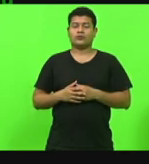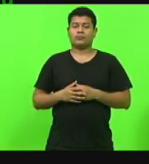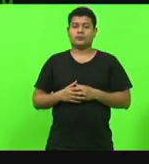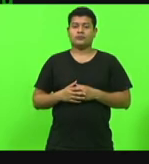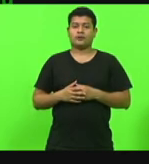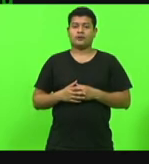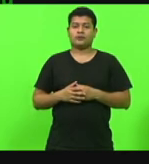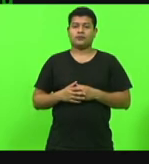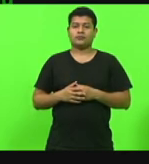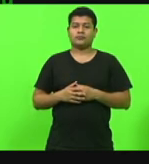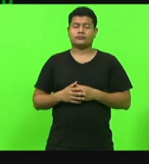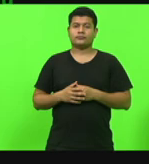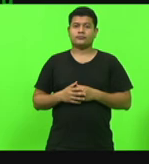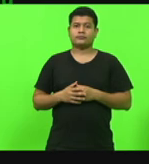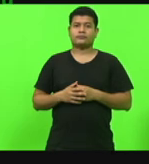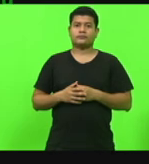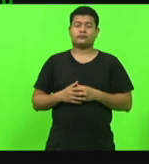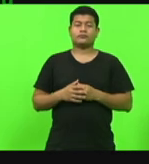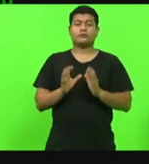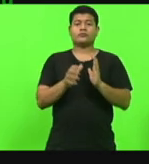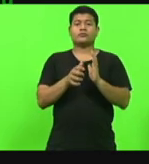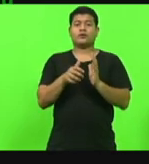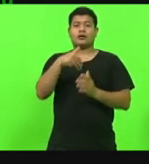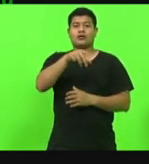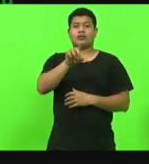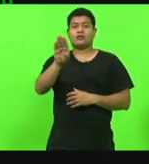Bancada de Midebista unida, um.